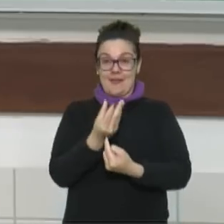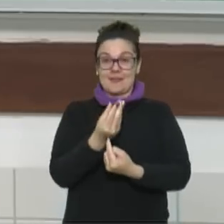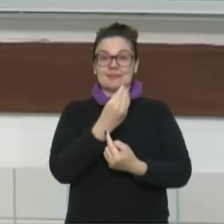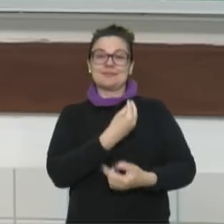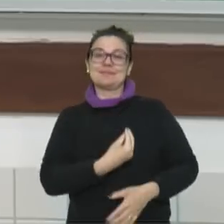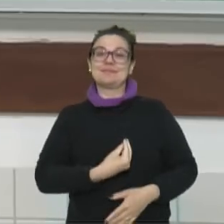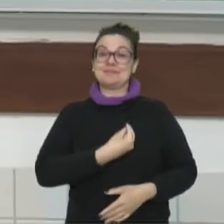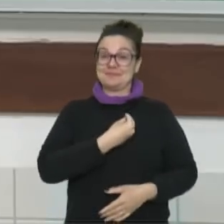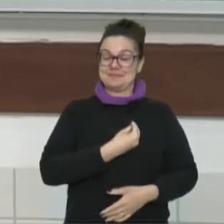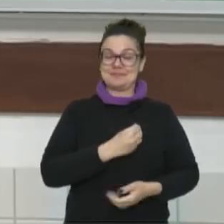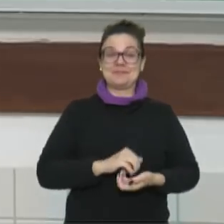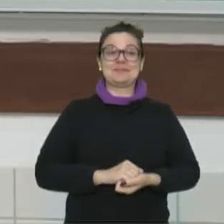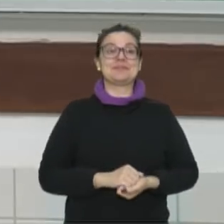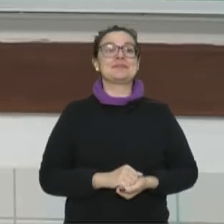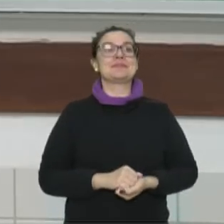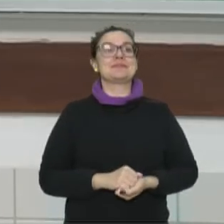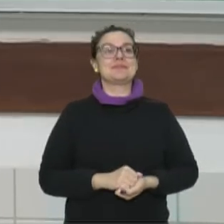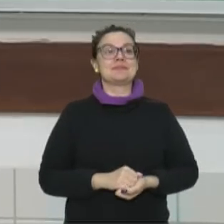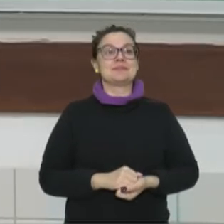né?